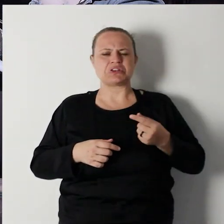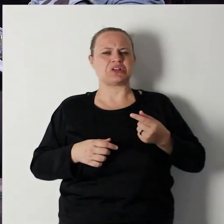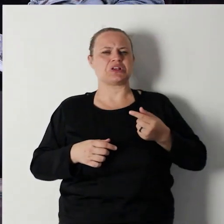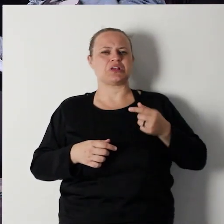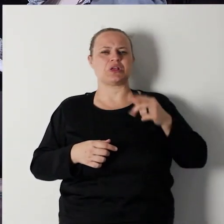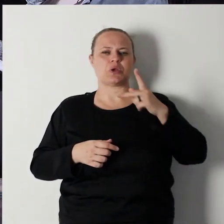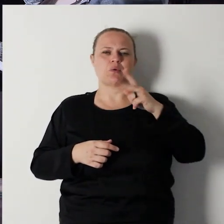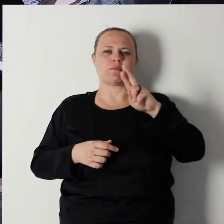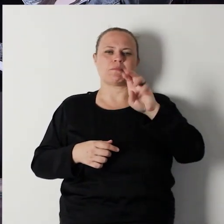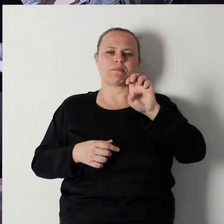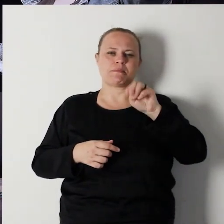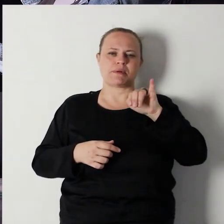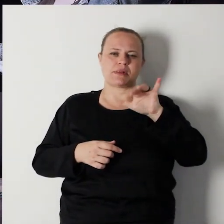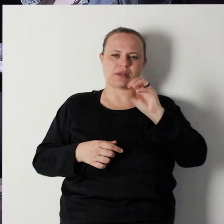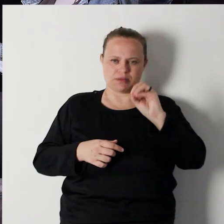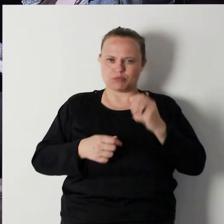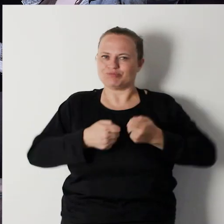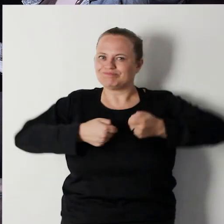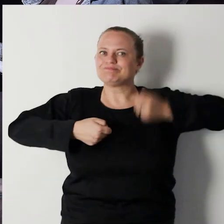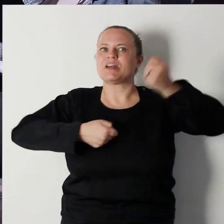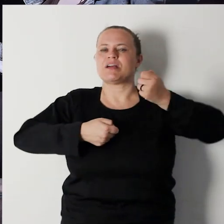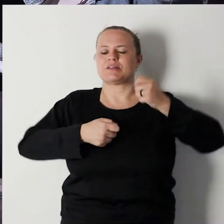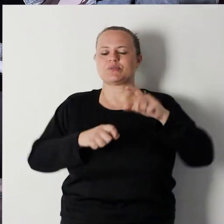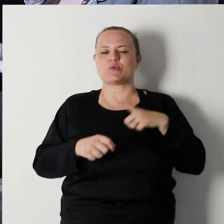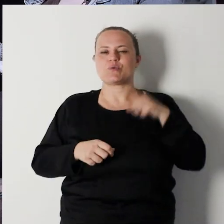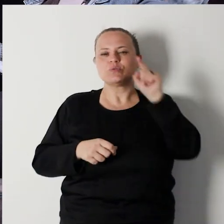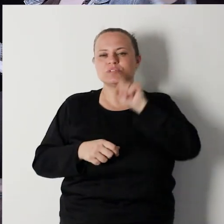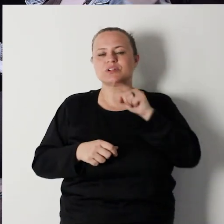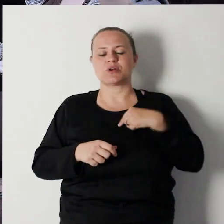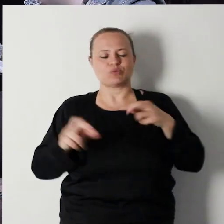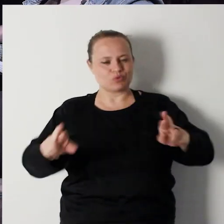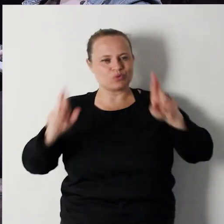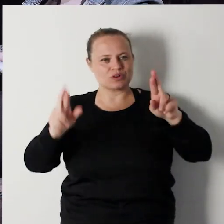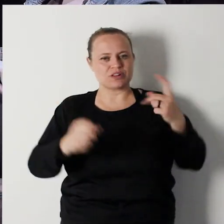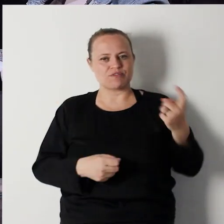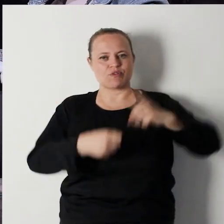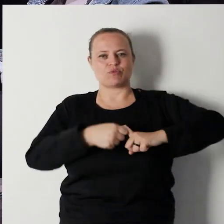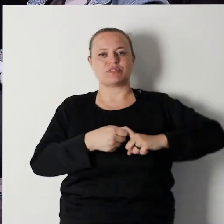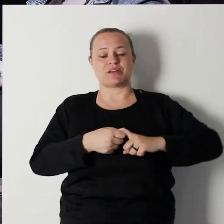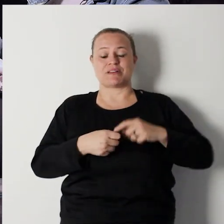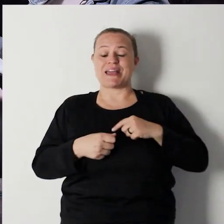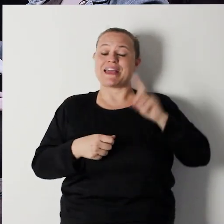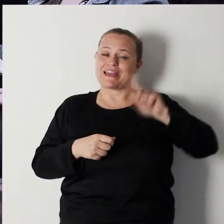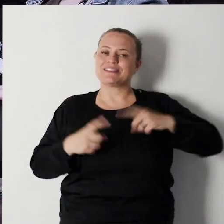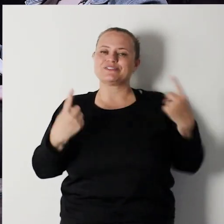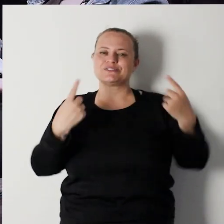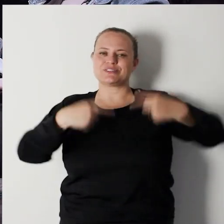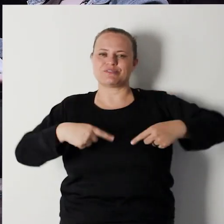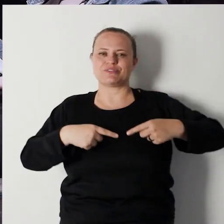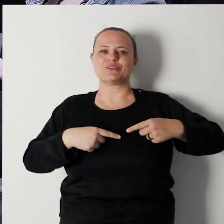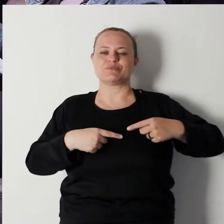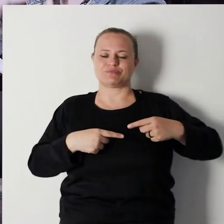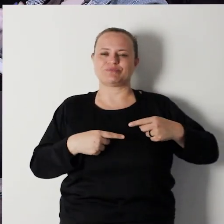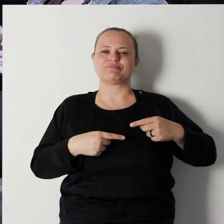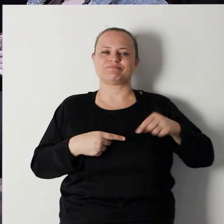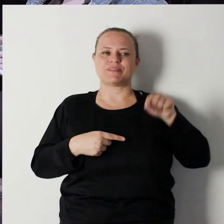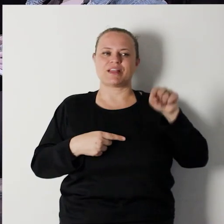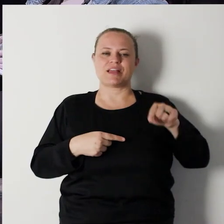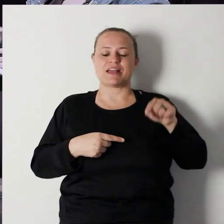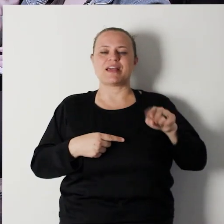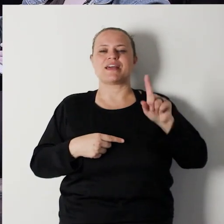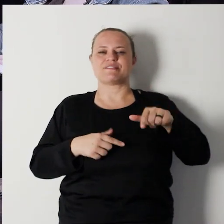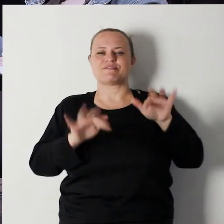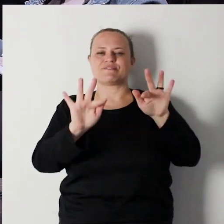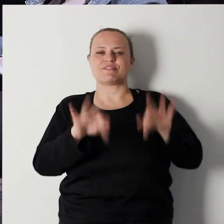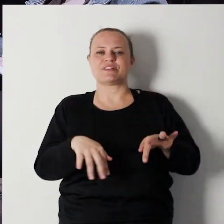que ele foi premiado, né, agora na França, em vários países esse programa está sendo premiado e a gente espera e anseia muito que ele